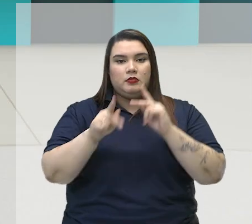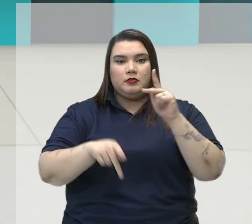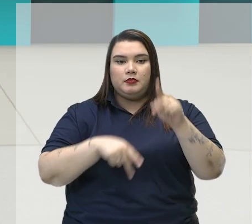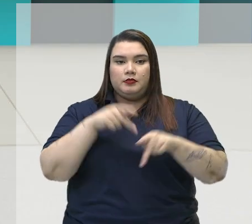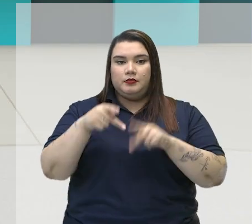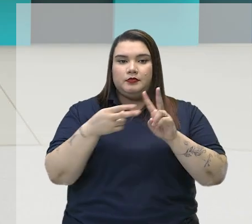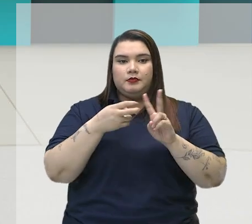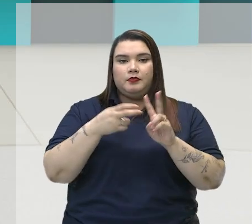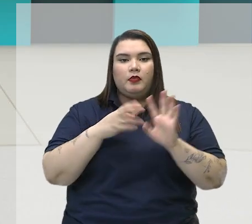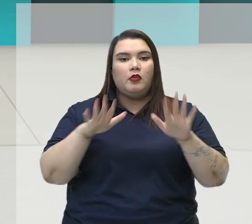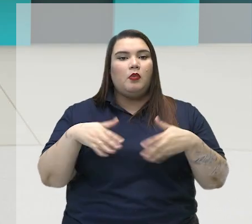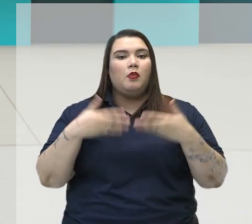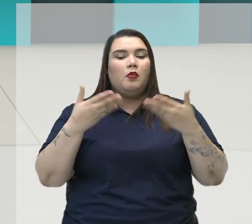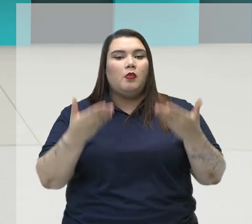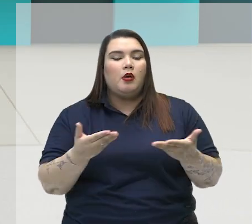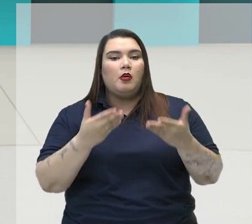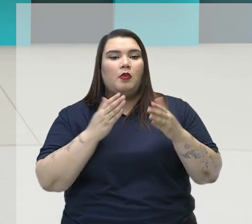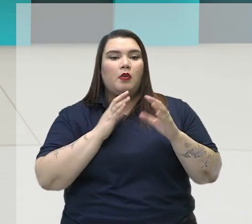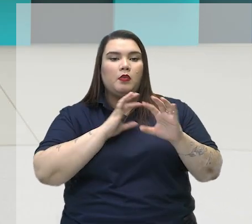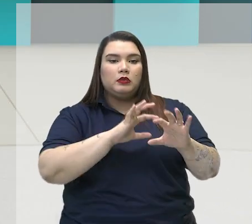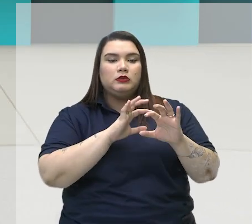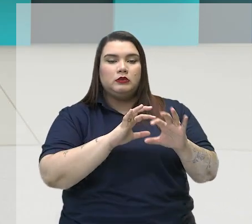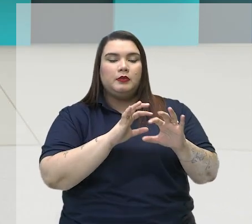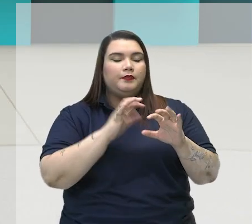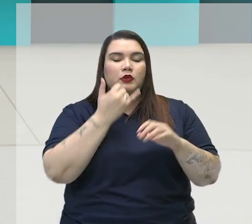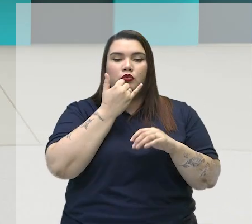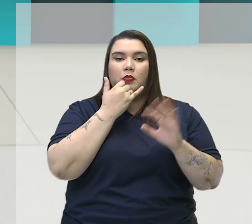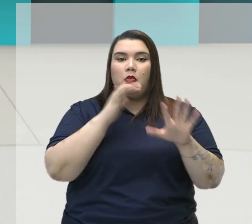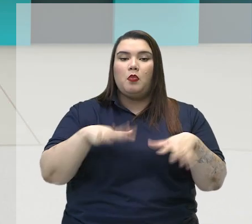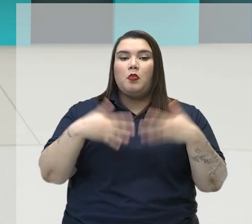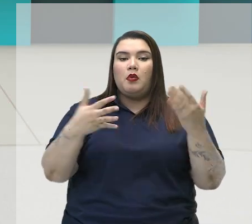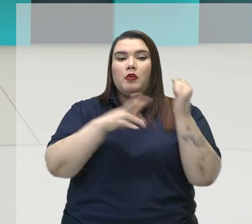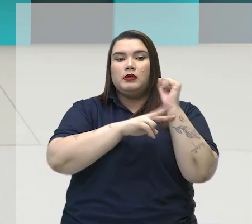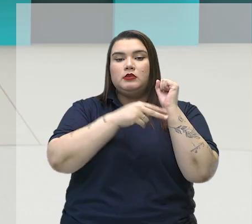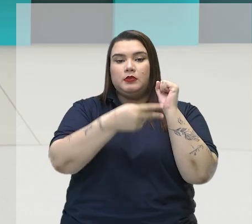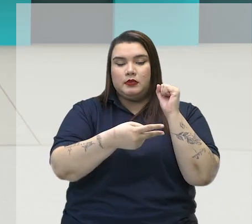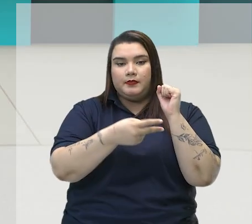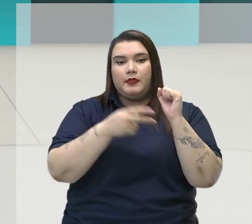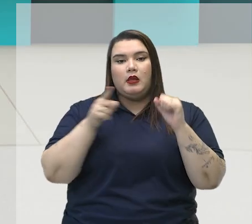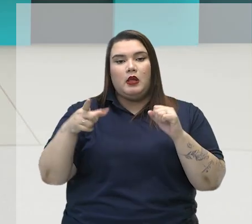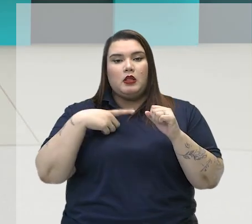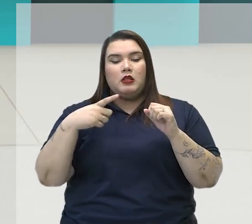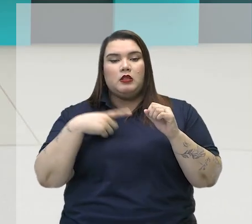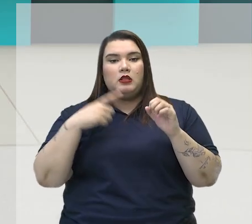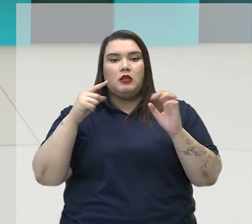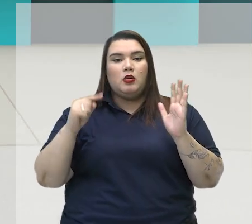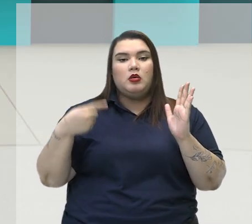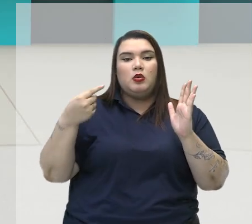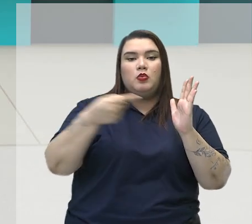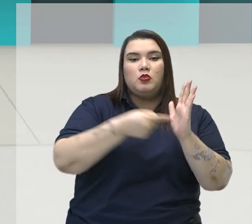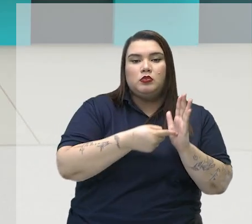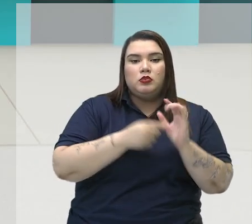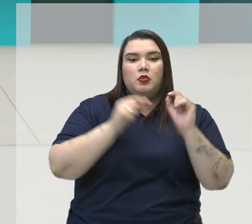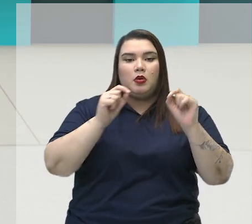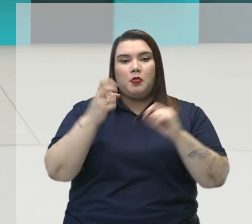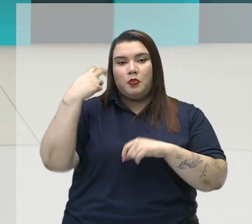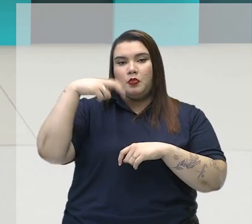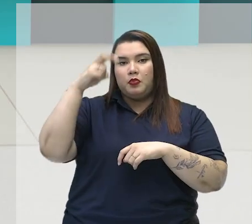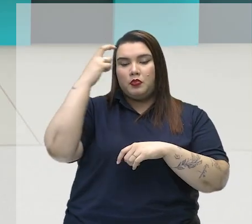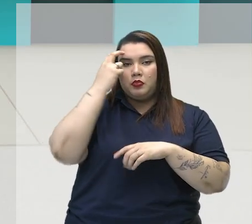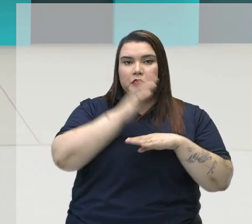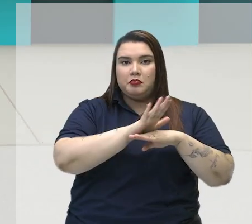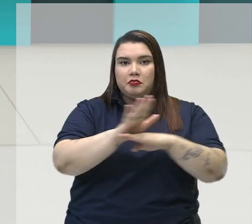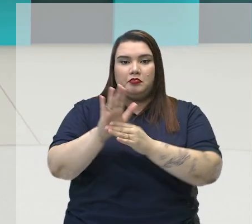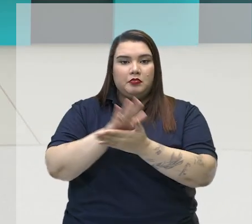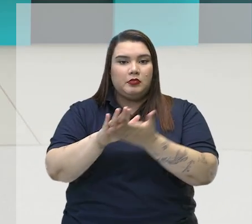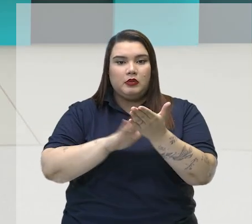originários. Então, qual o impacto social dessa obra? Ela denuncia o apagamento cultural e